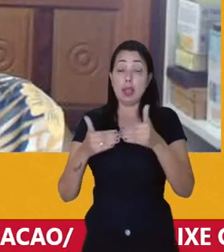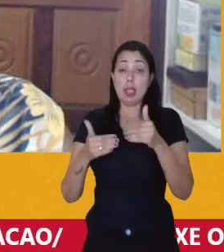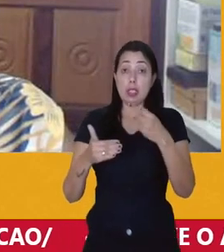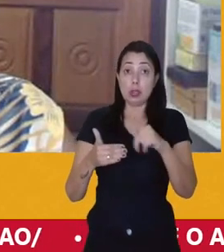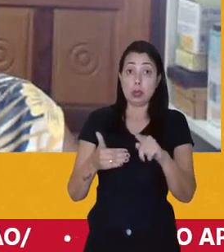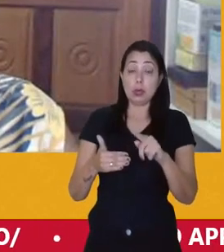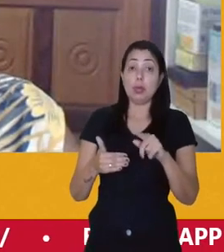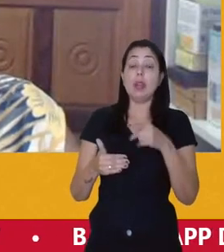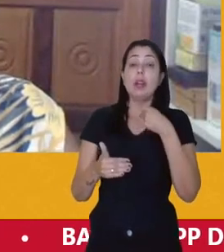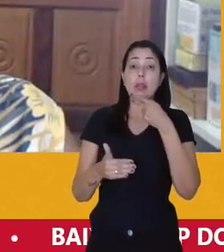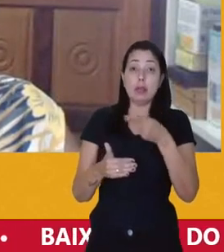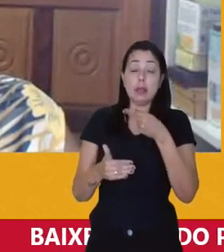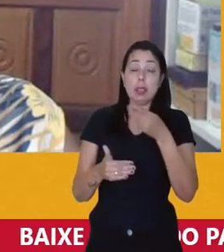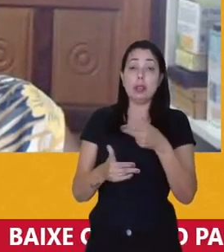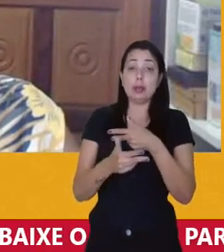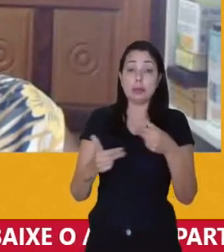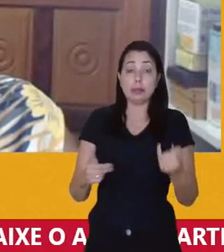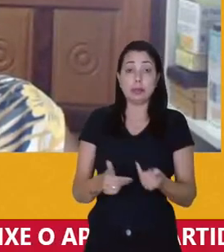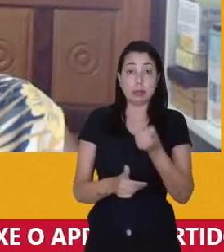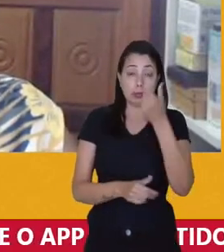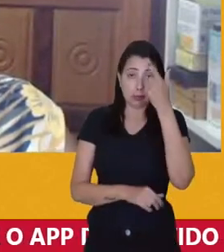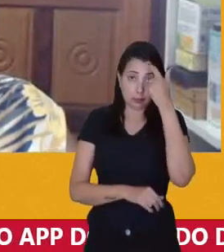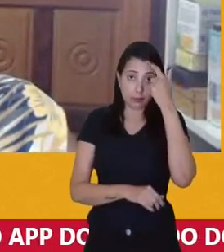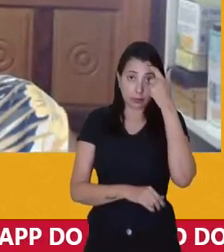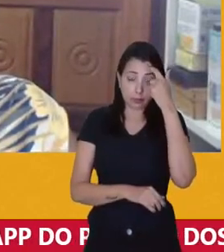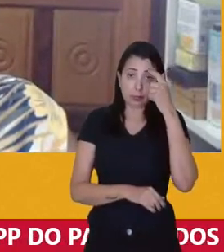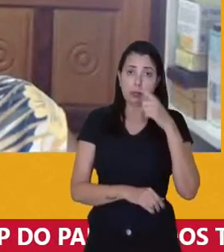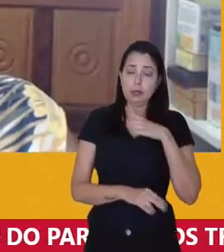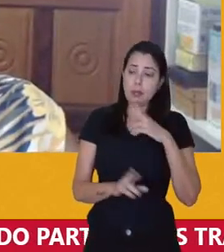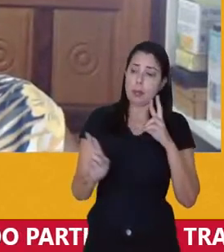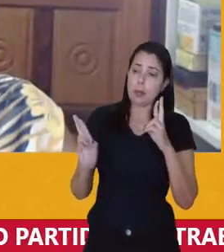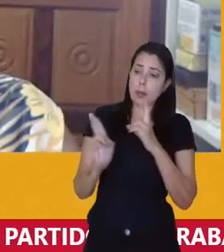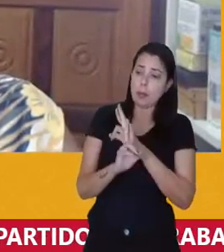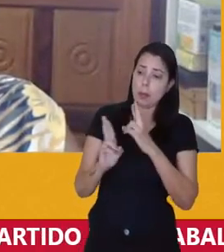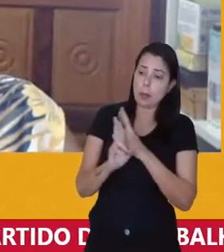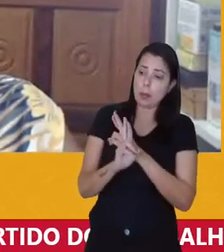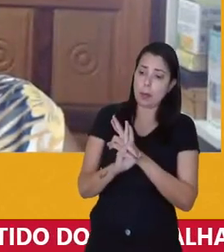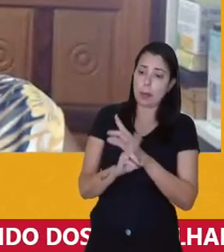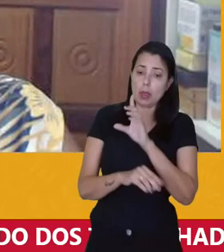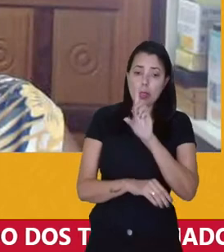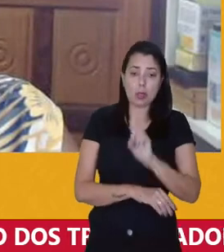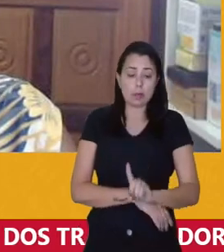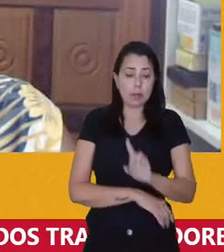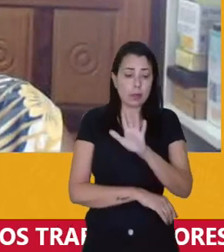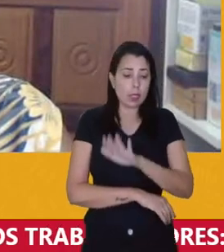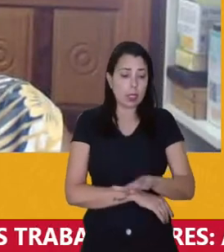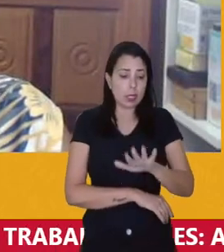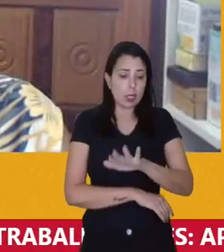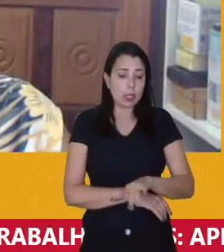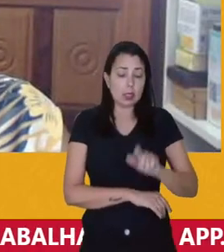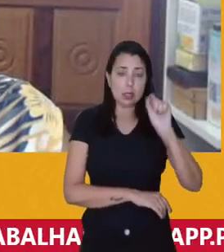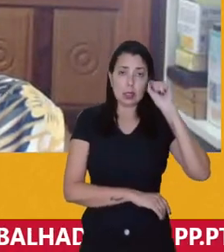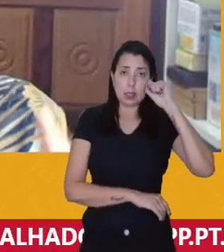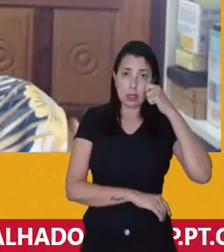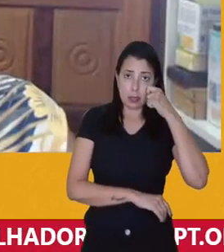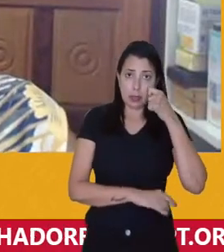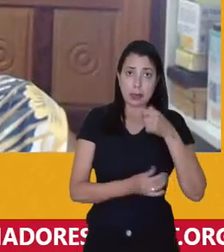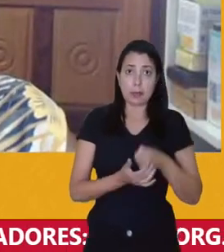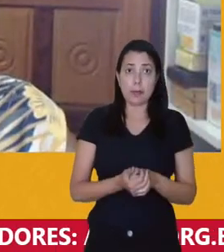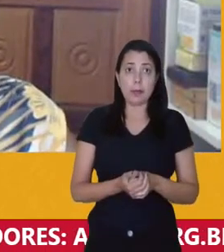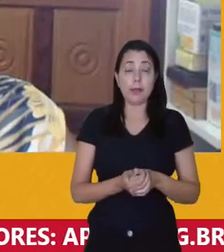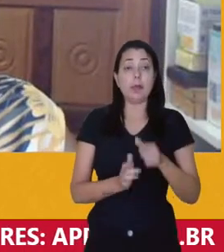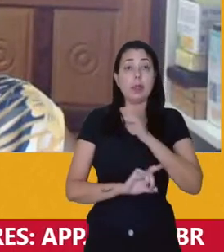a sua fala com uma questão muito importante para a gente pensar, né? A relação, por exemplo, entre o direito das crianças negras